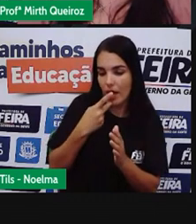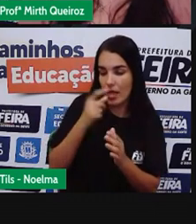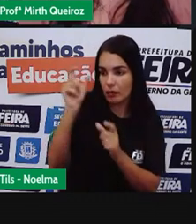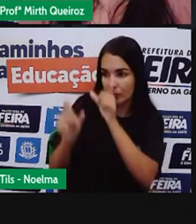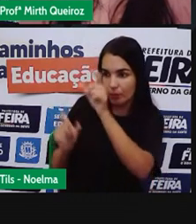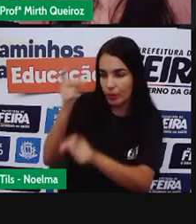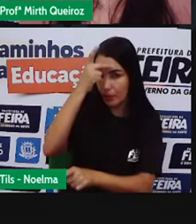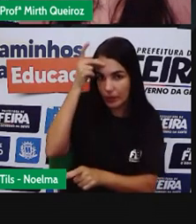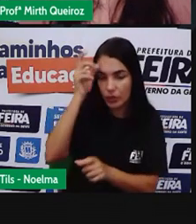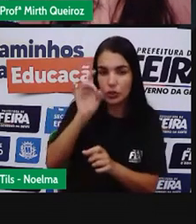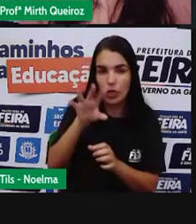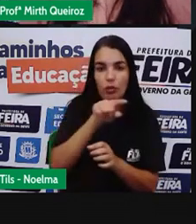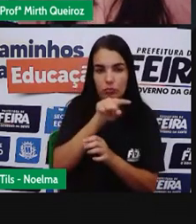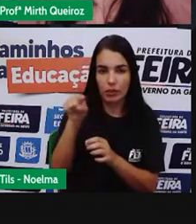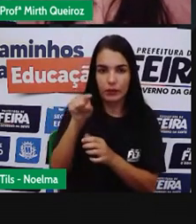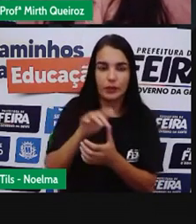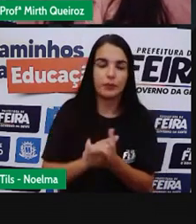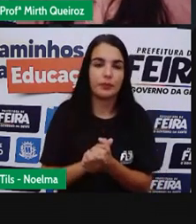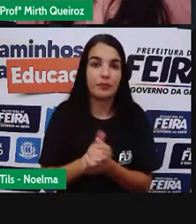é o travessão.